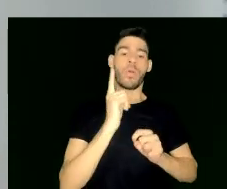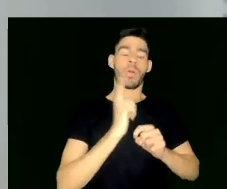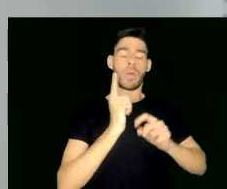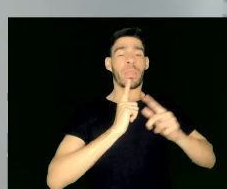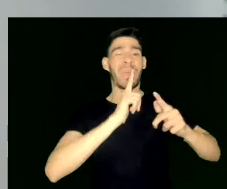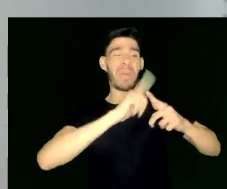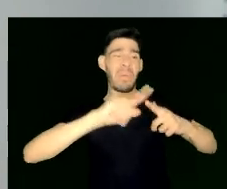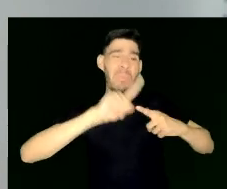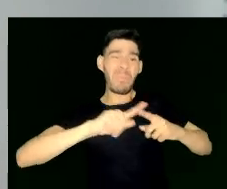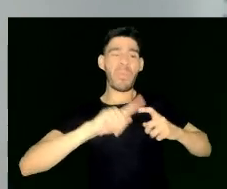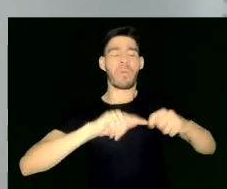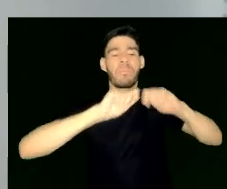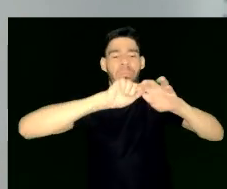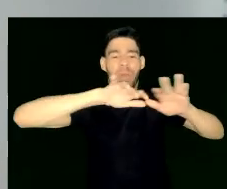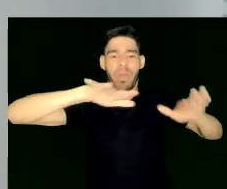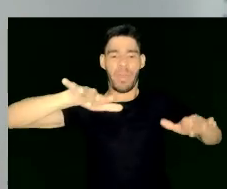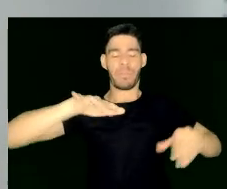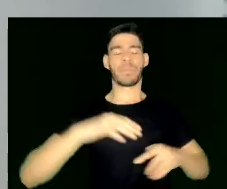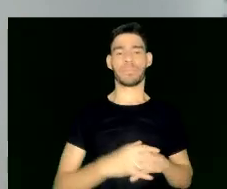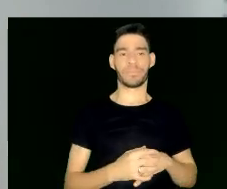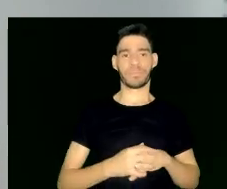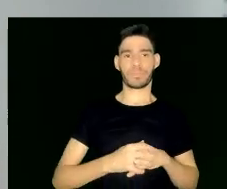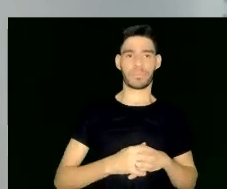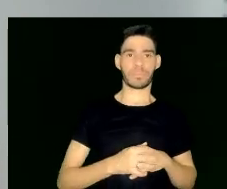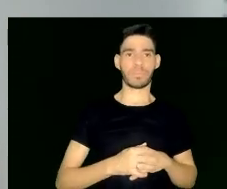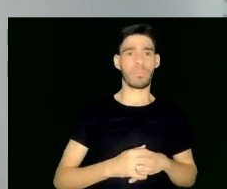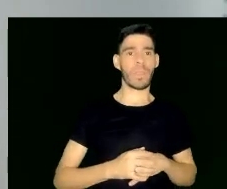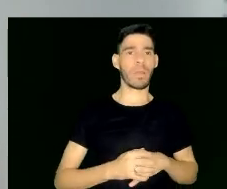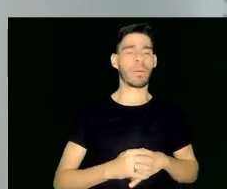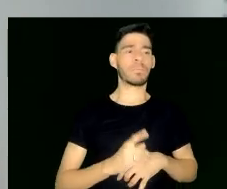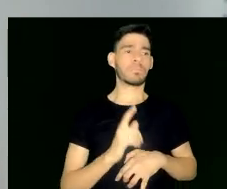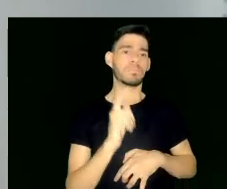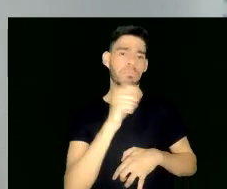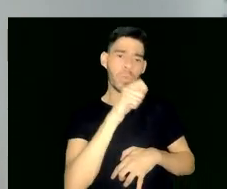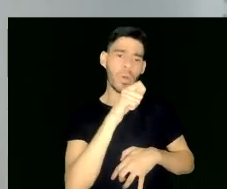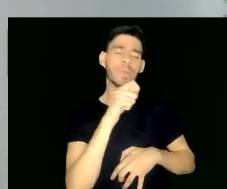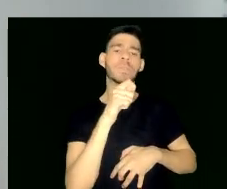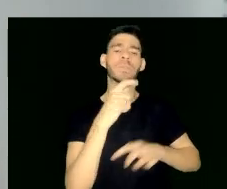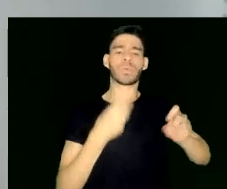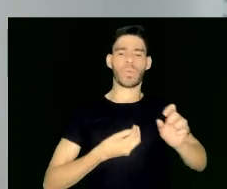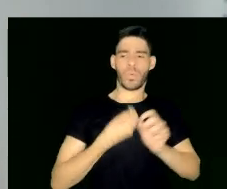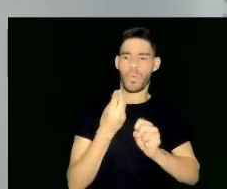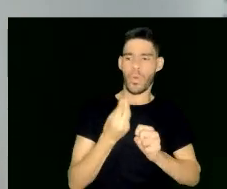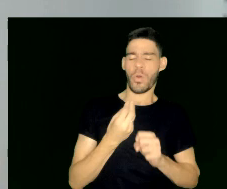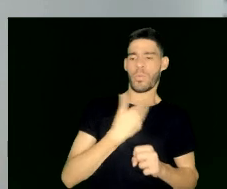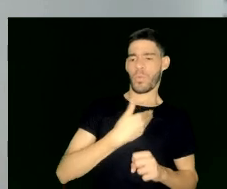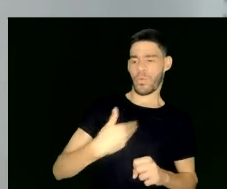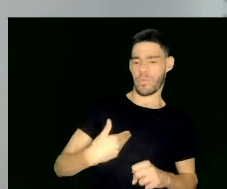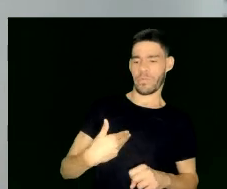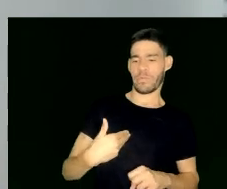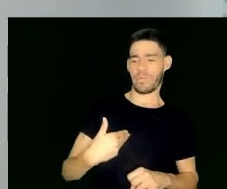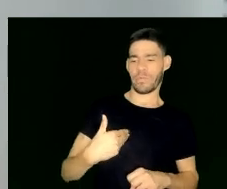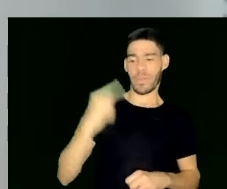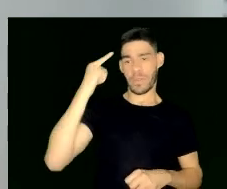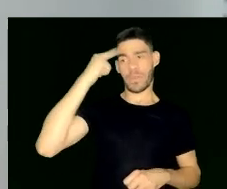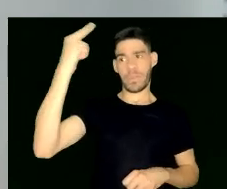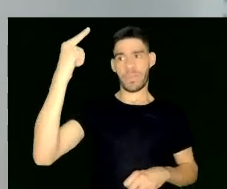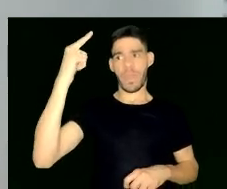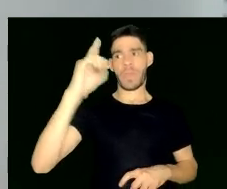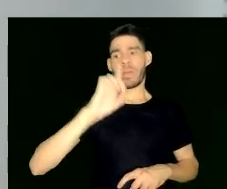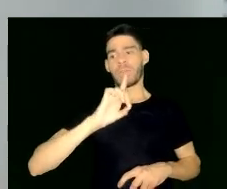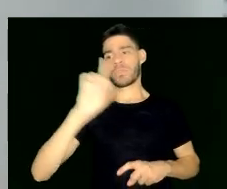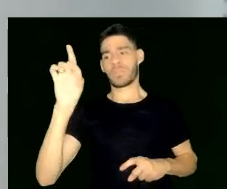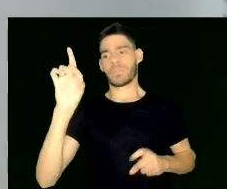têm ruído, né, têm sido minadas, e elas podem ser adotadas por governos